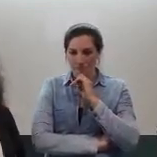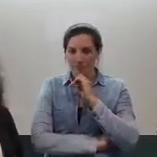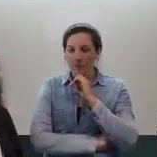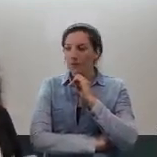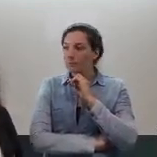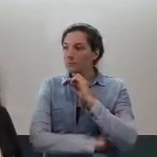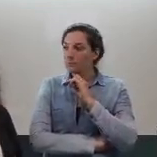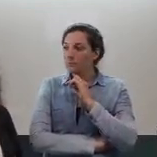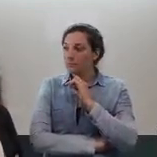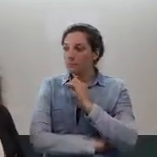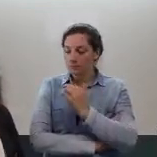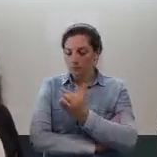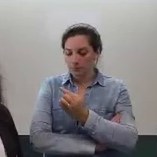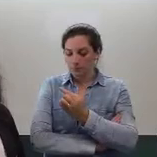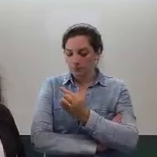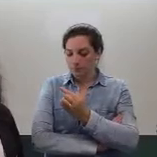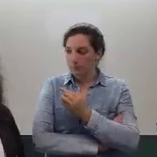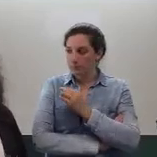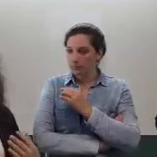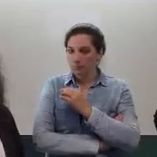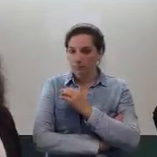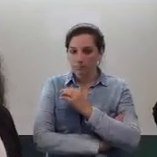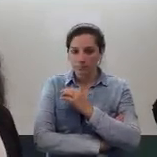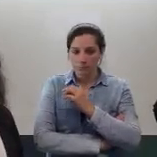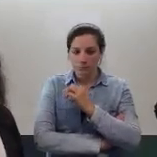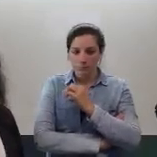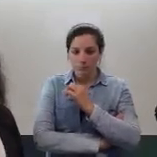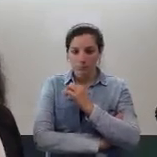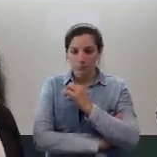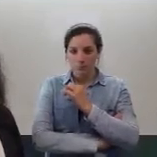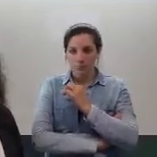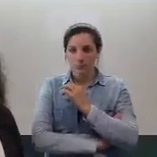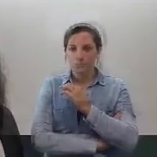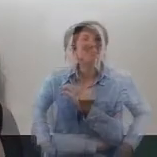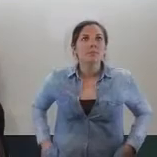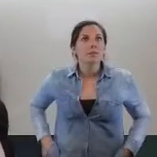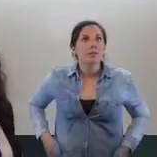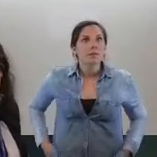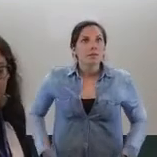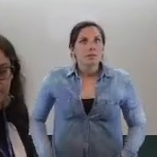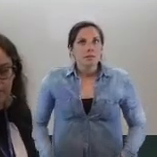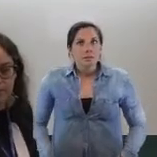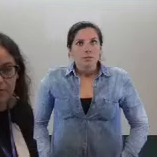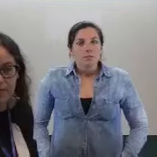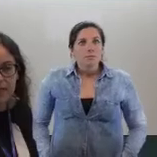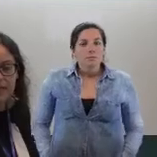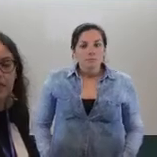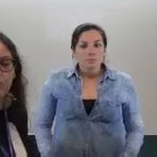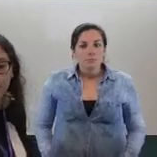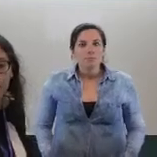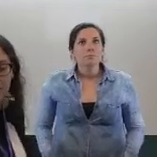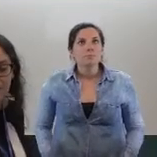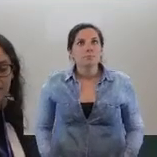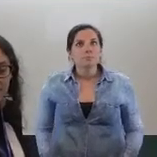isso, gente. Mas explicando assim, a gente vai deixar nosso contato aqui com a professora. E ali, como eu expliquei para